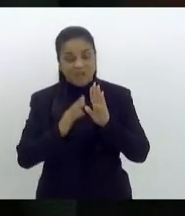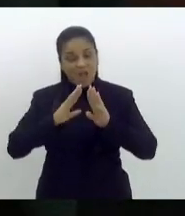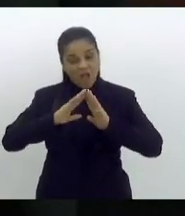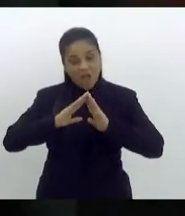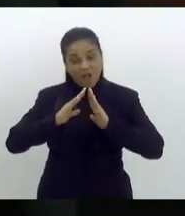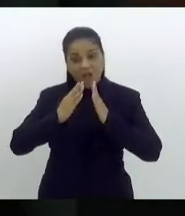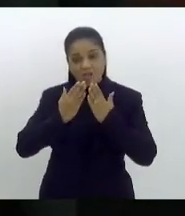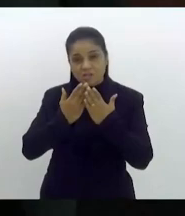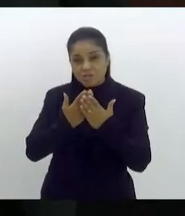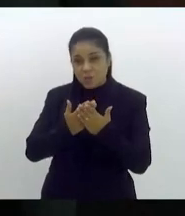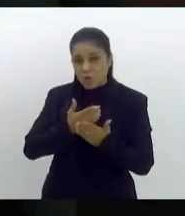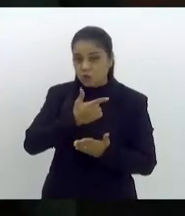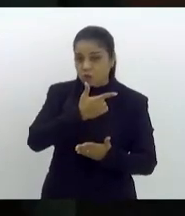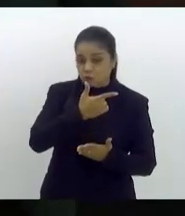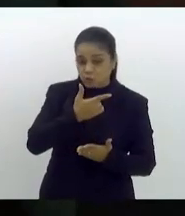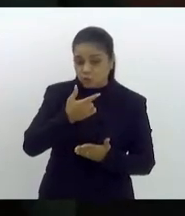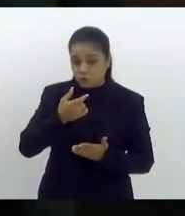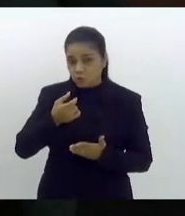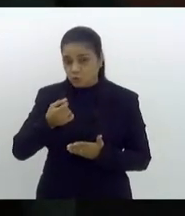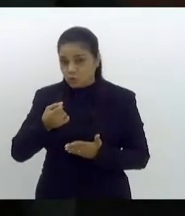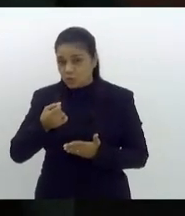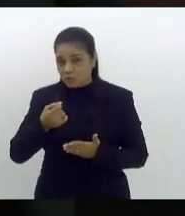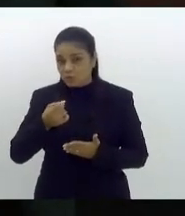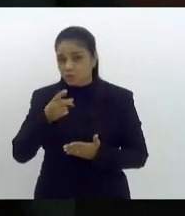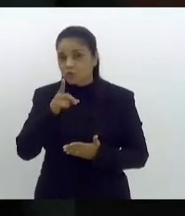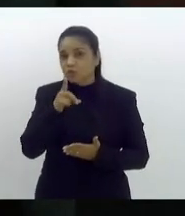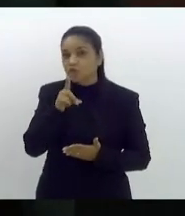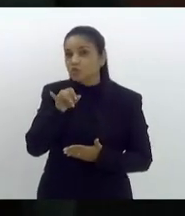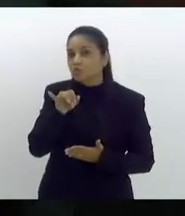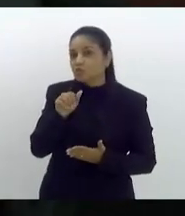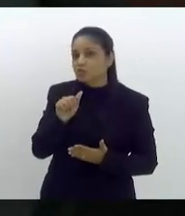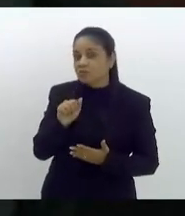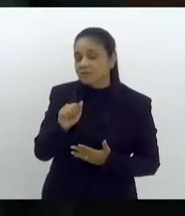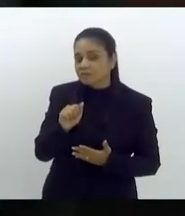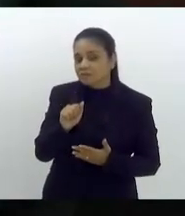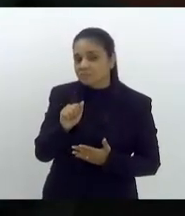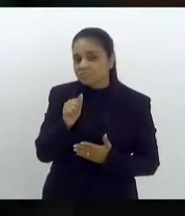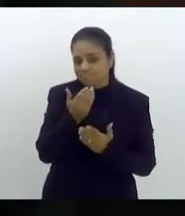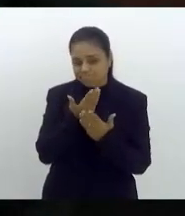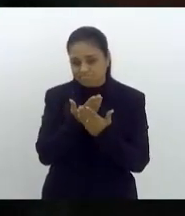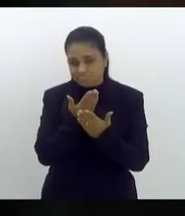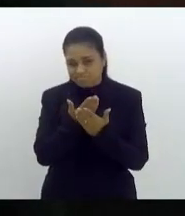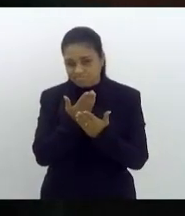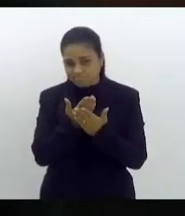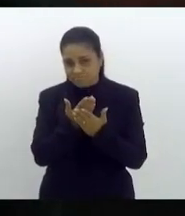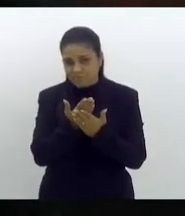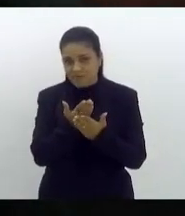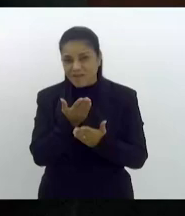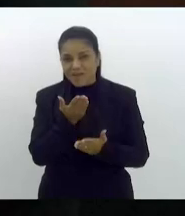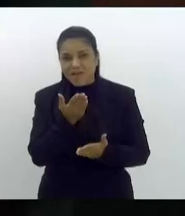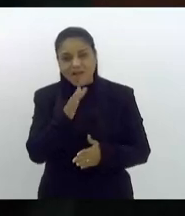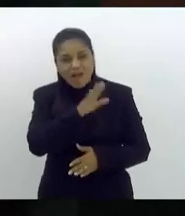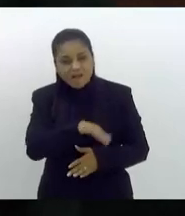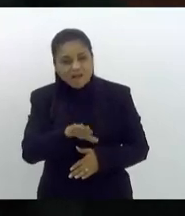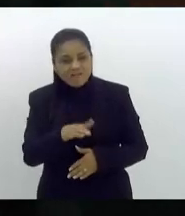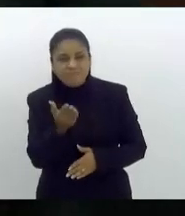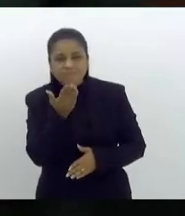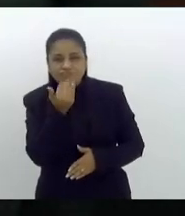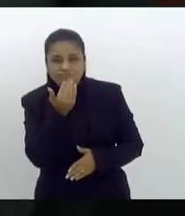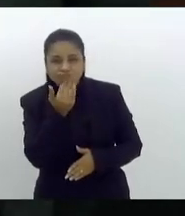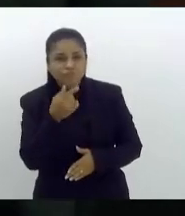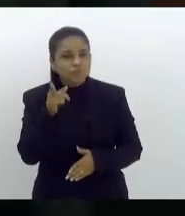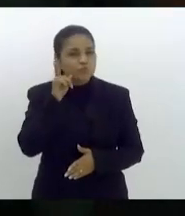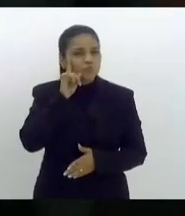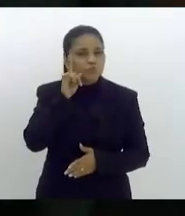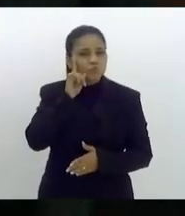frequência durante 200 dias a criança se alimenta praticamente todos os dias na escola você